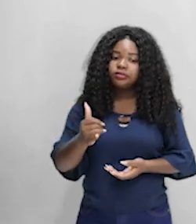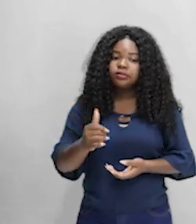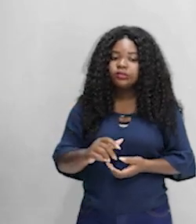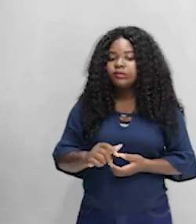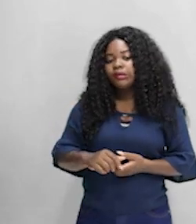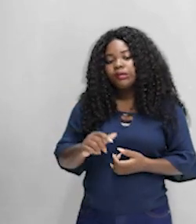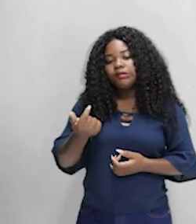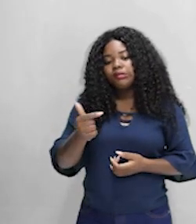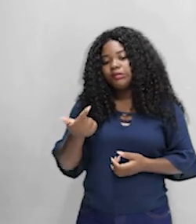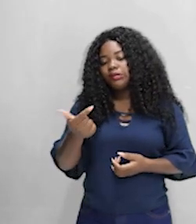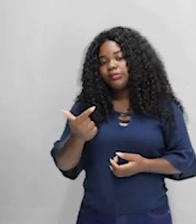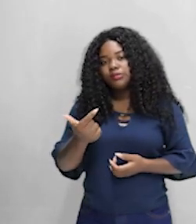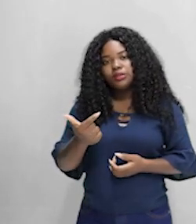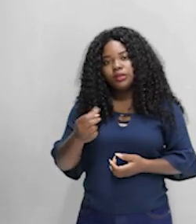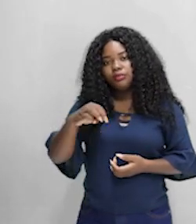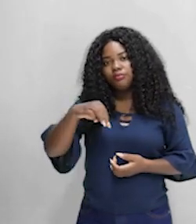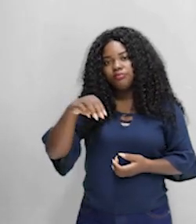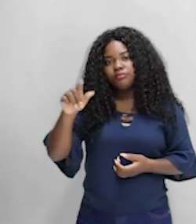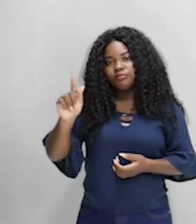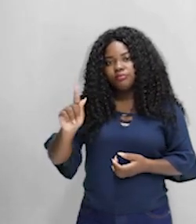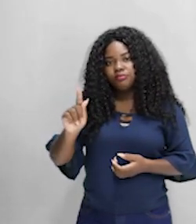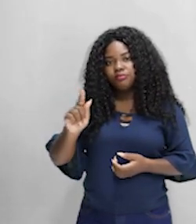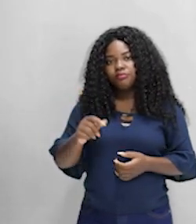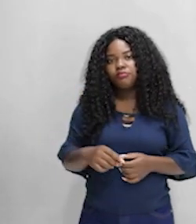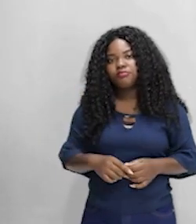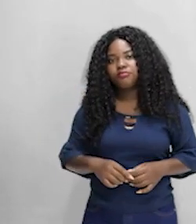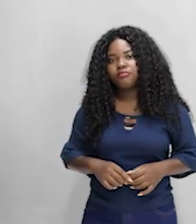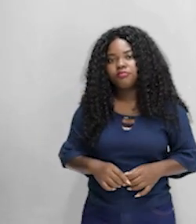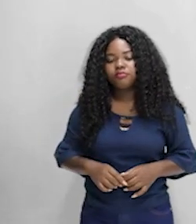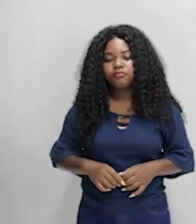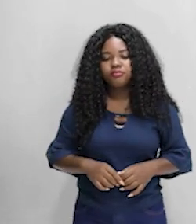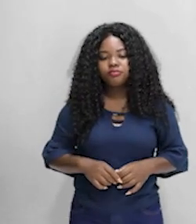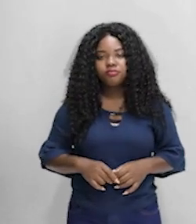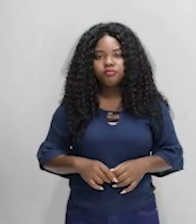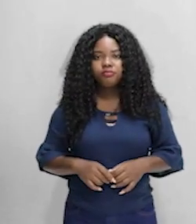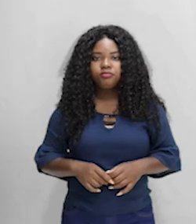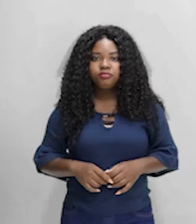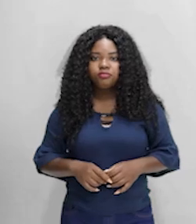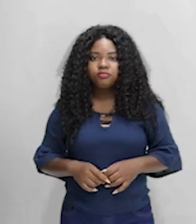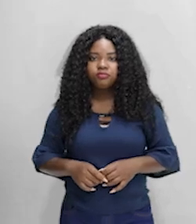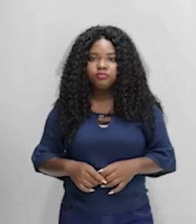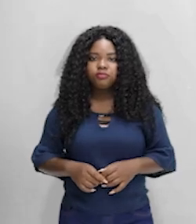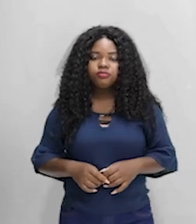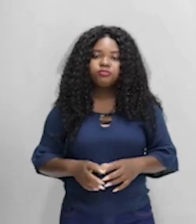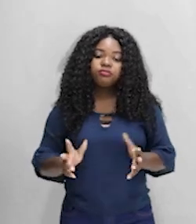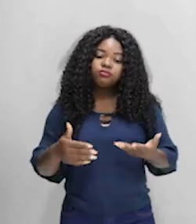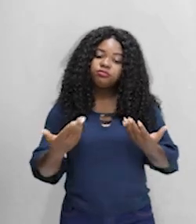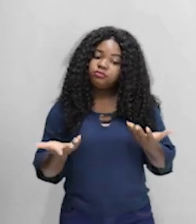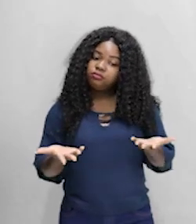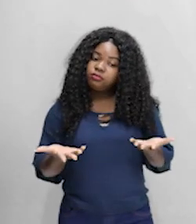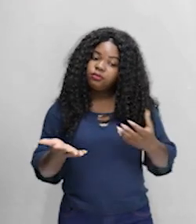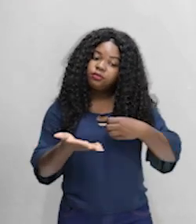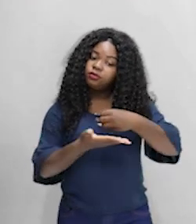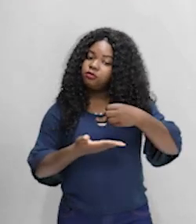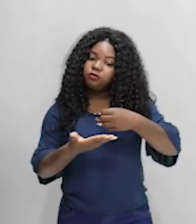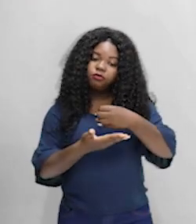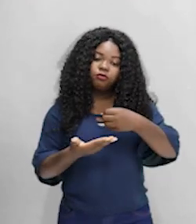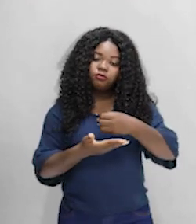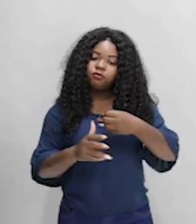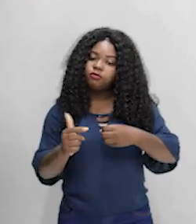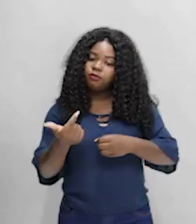não reage com hidróxido de magnésio. Não reagir quer dizer que não é nenhuma base, não